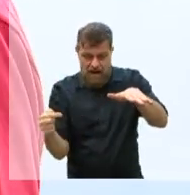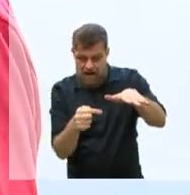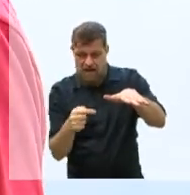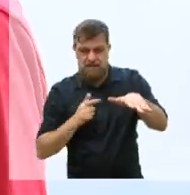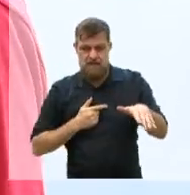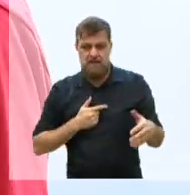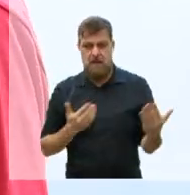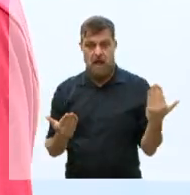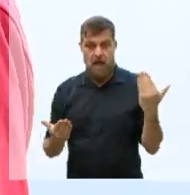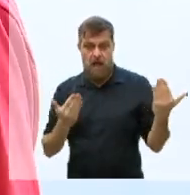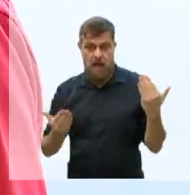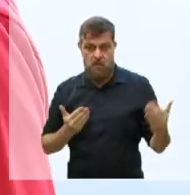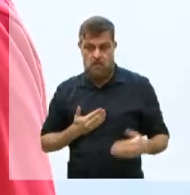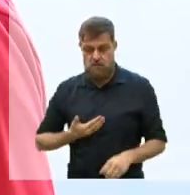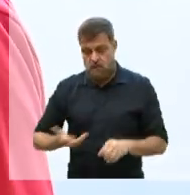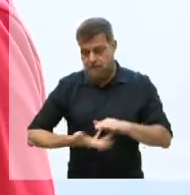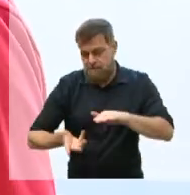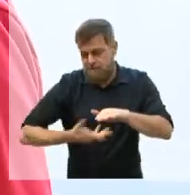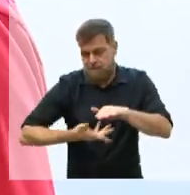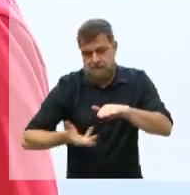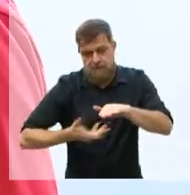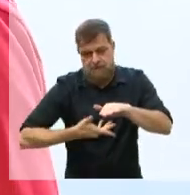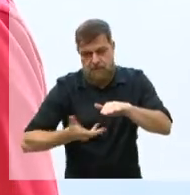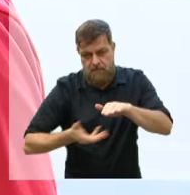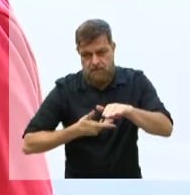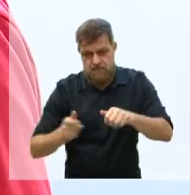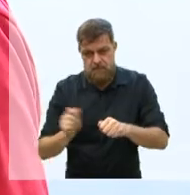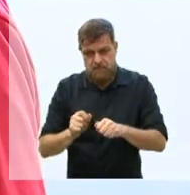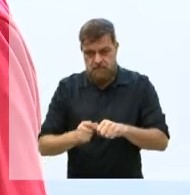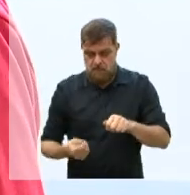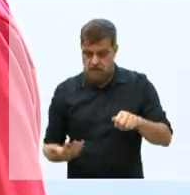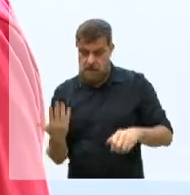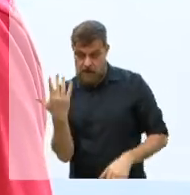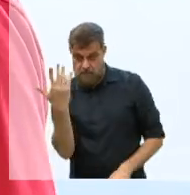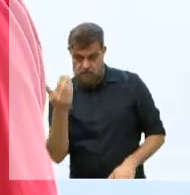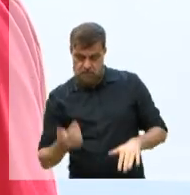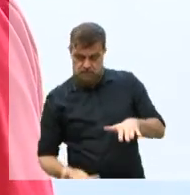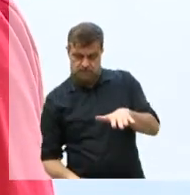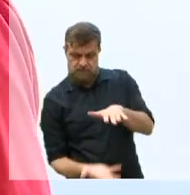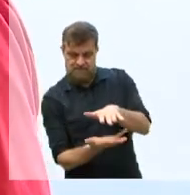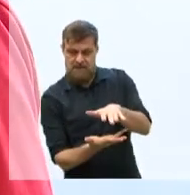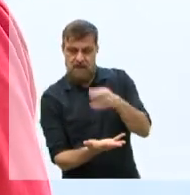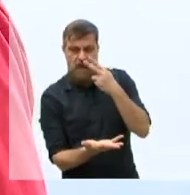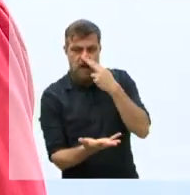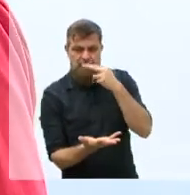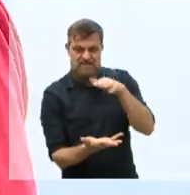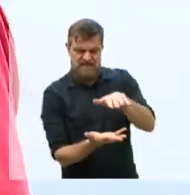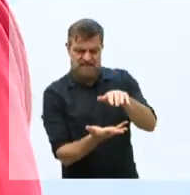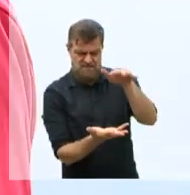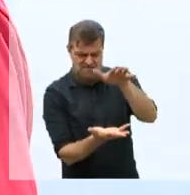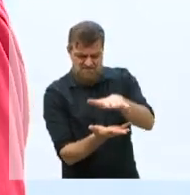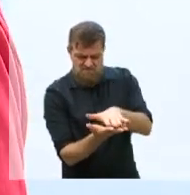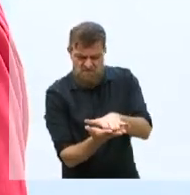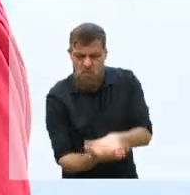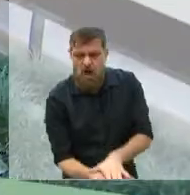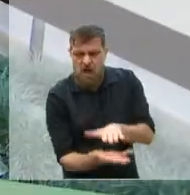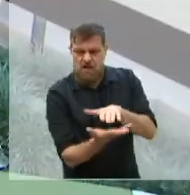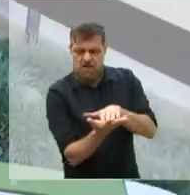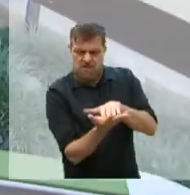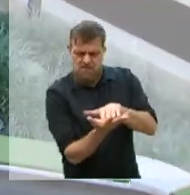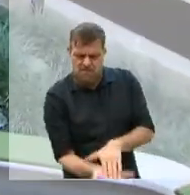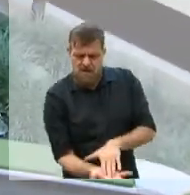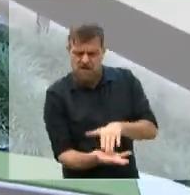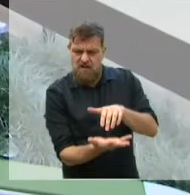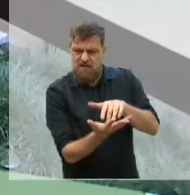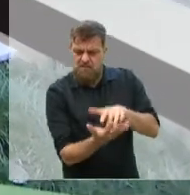imitando, por exemplo, ar em alta velocidade. Você coloca a mão embaixo, você sente que o ar está empurrando a sua mão para baixo. E o aluno, quando vê isso, acha